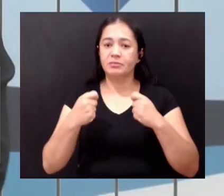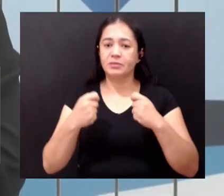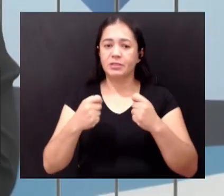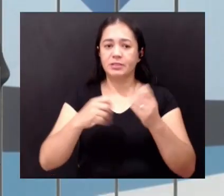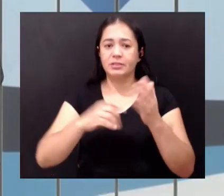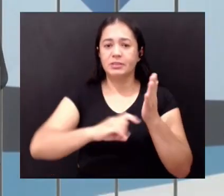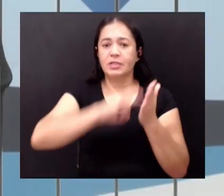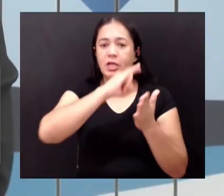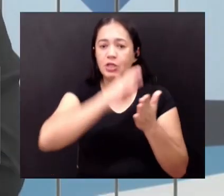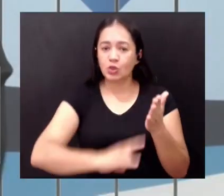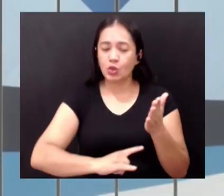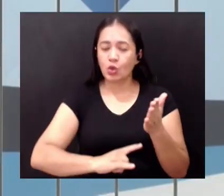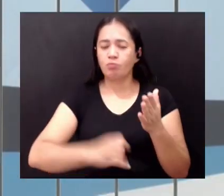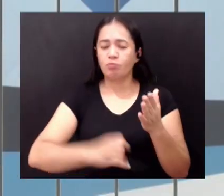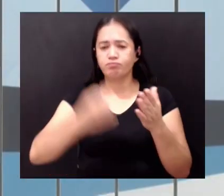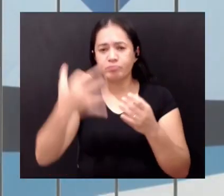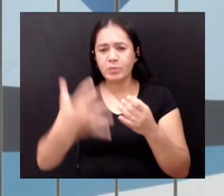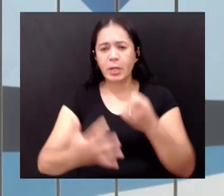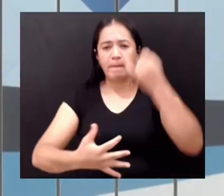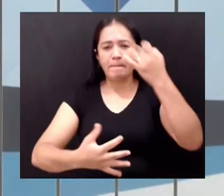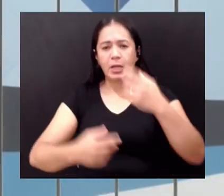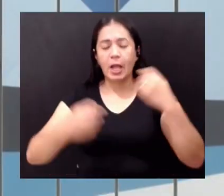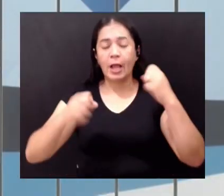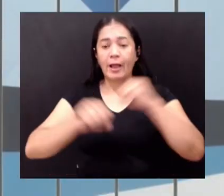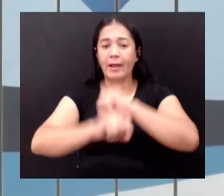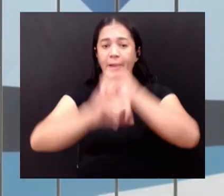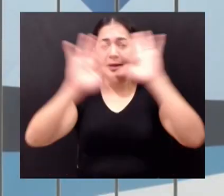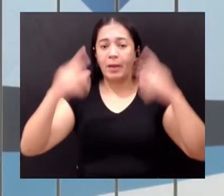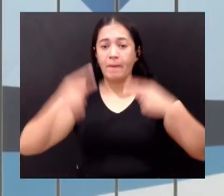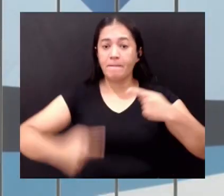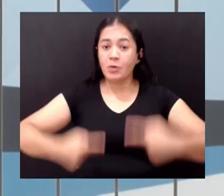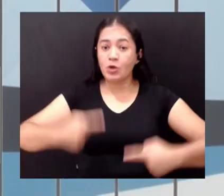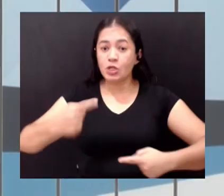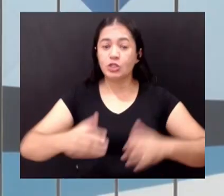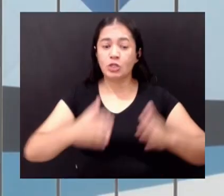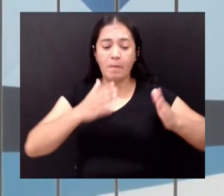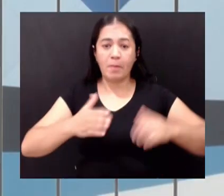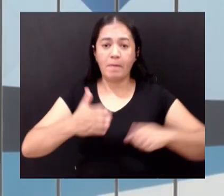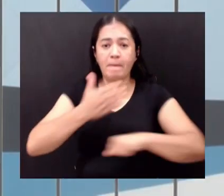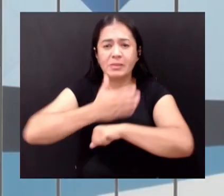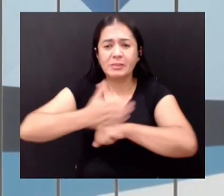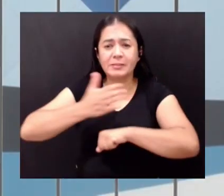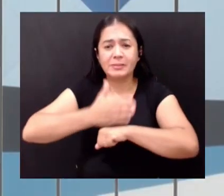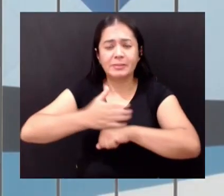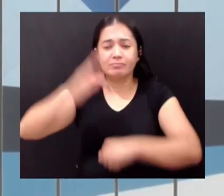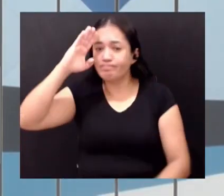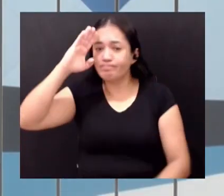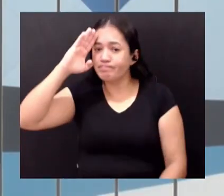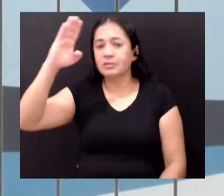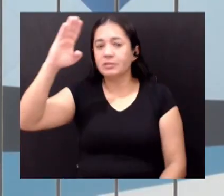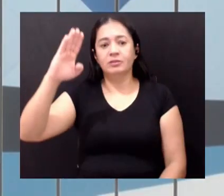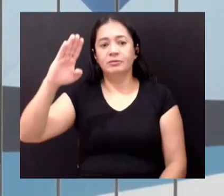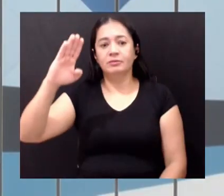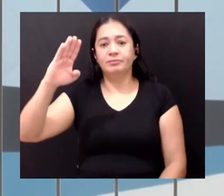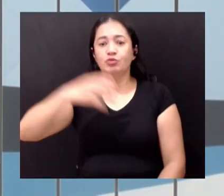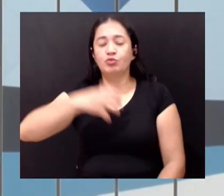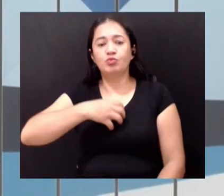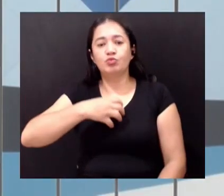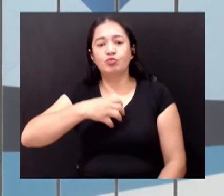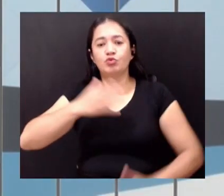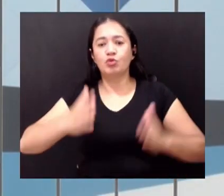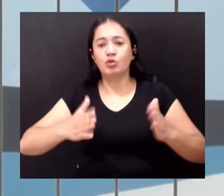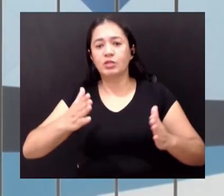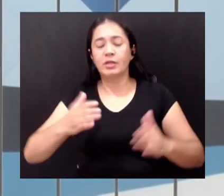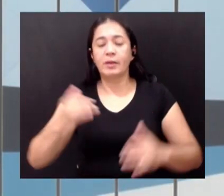de ter políticas, procedimentos, treinamentos. Treinamento é também uma fase importante agora, né, para esse